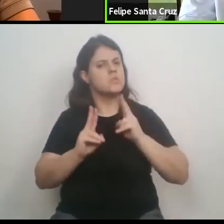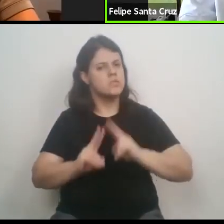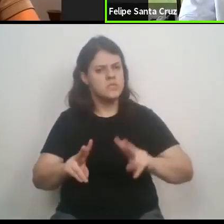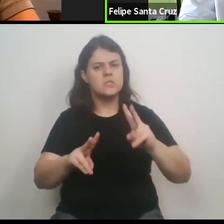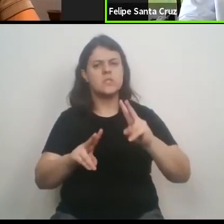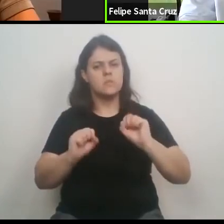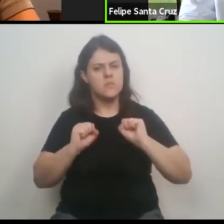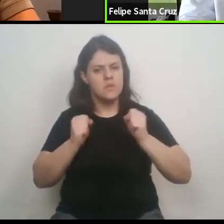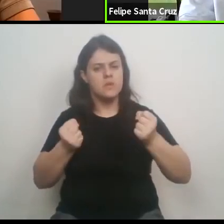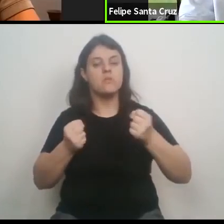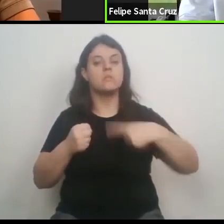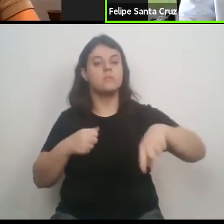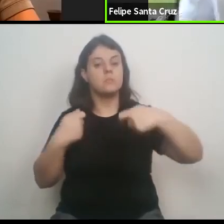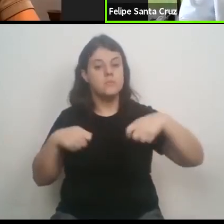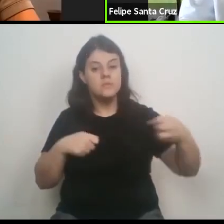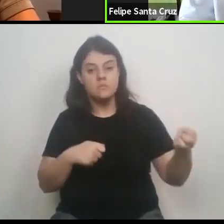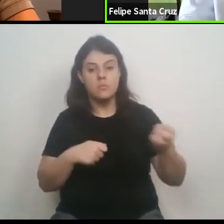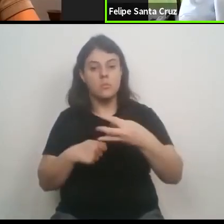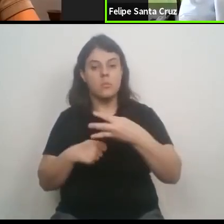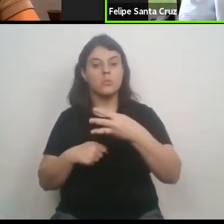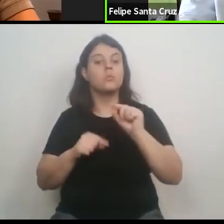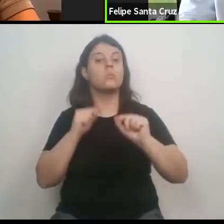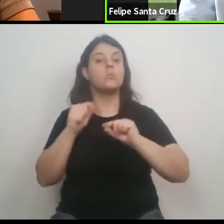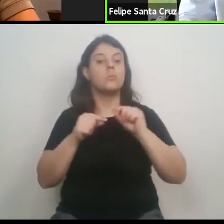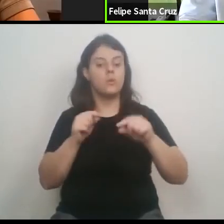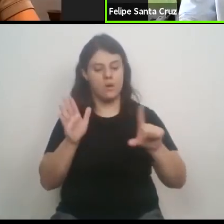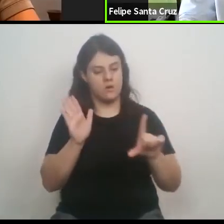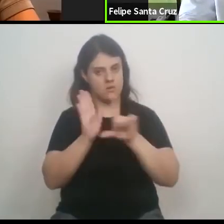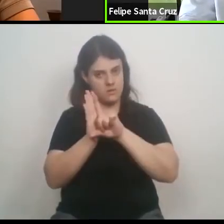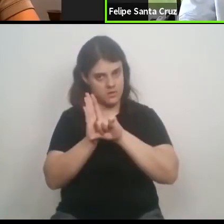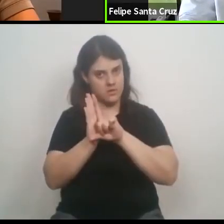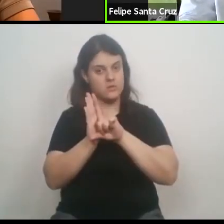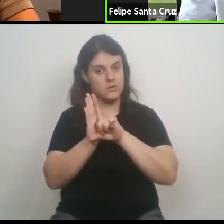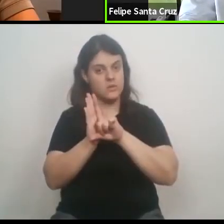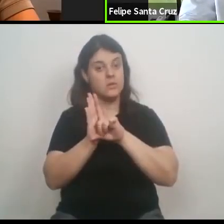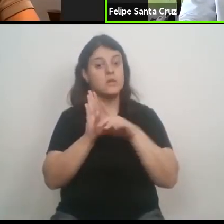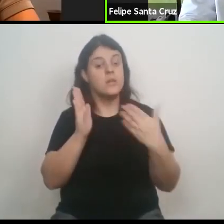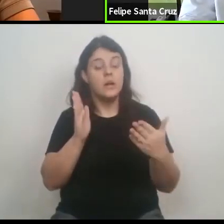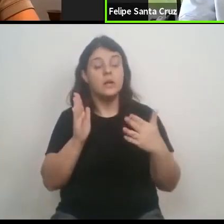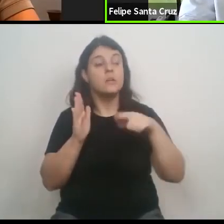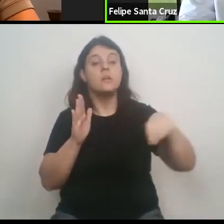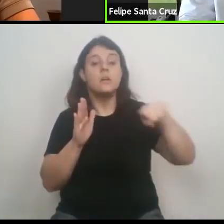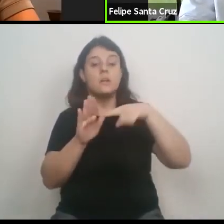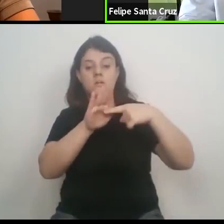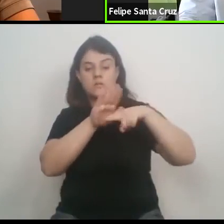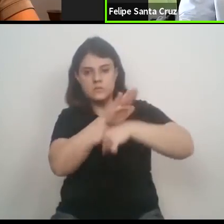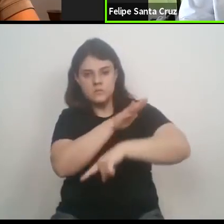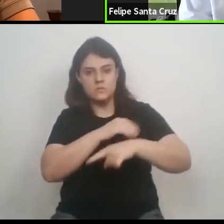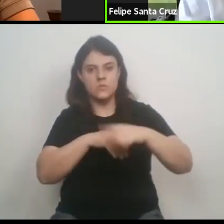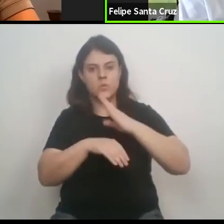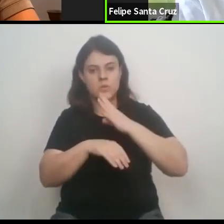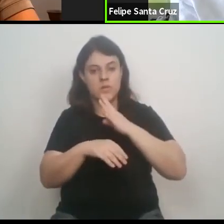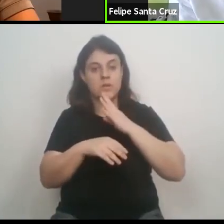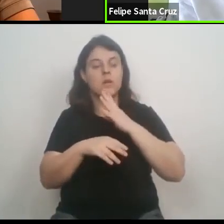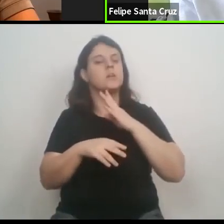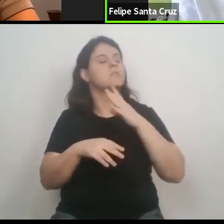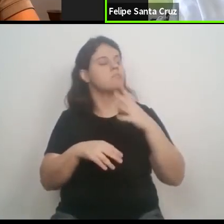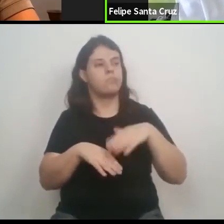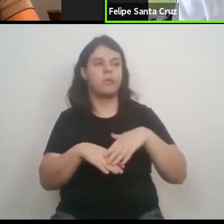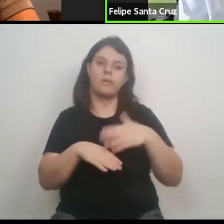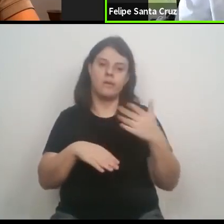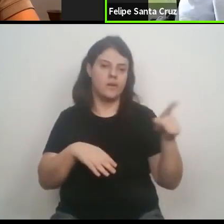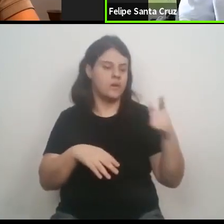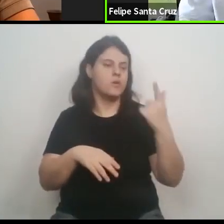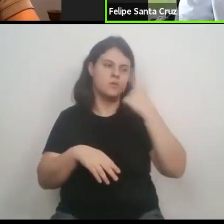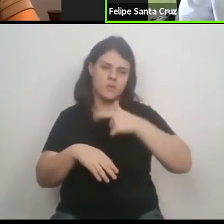temos que modernizar a nossa legislação, e aí os especialistas são muito mais